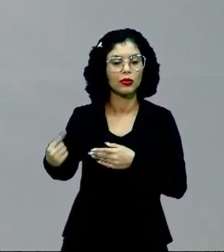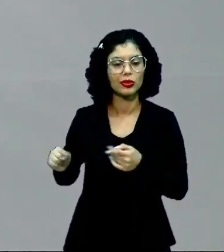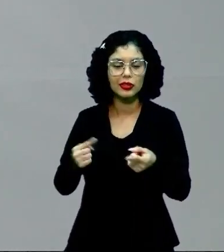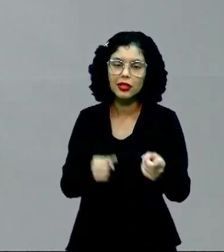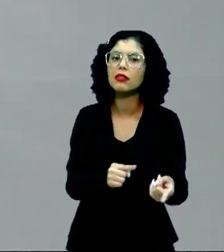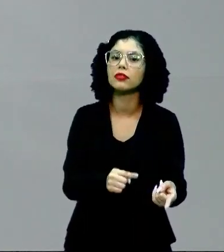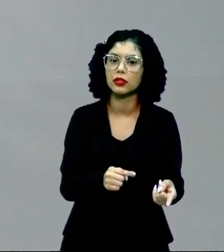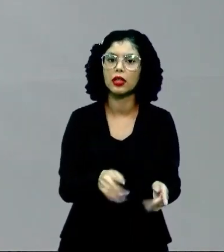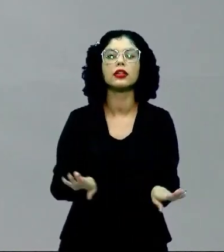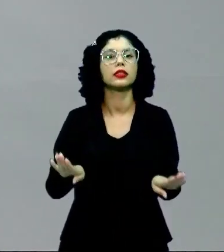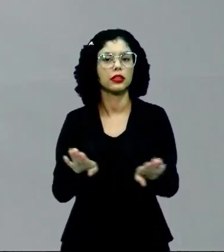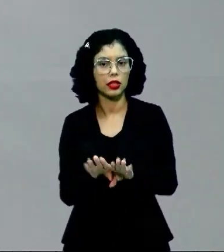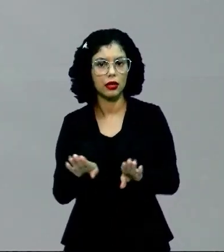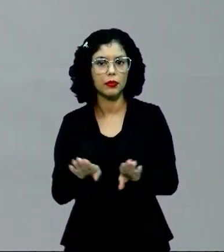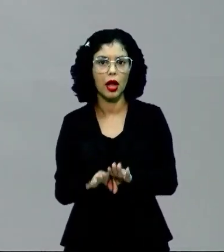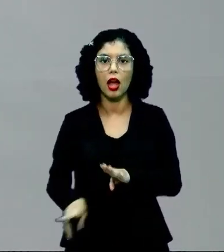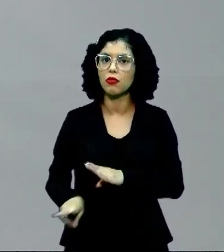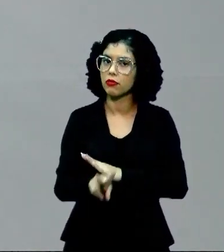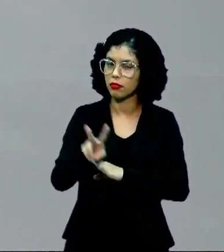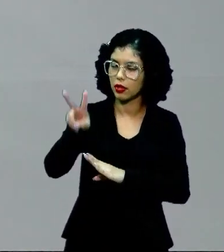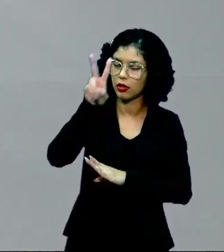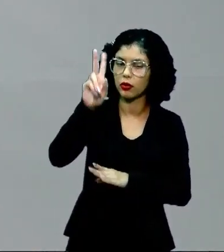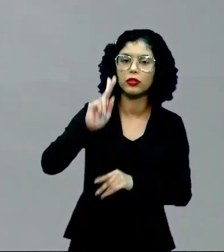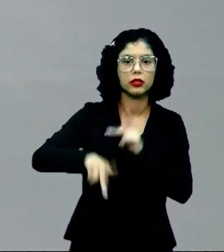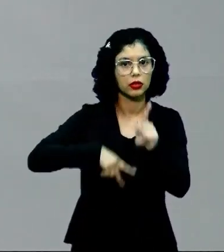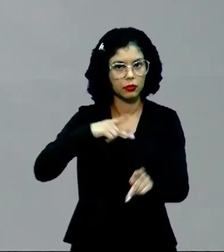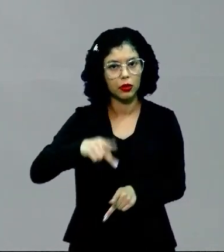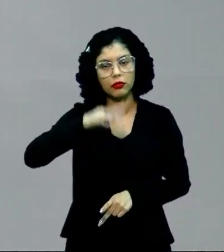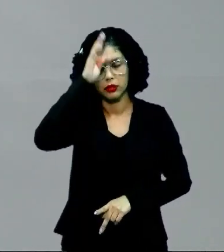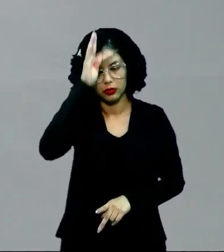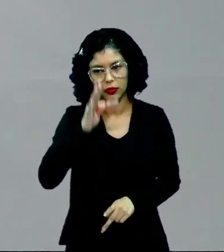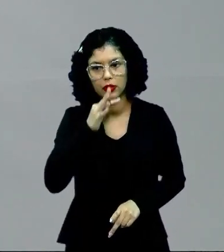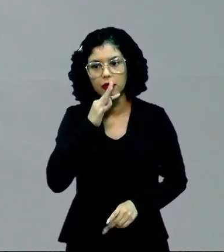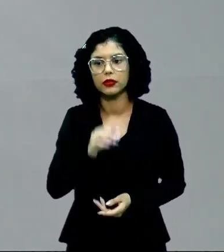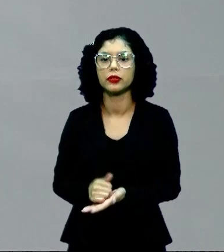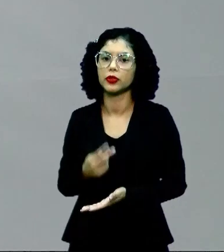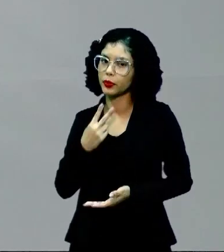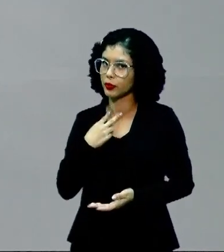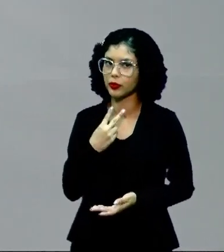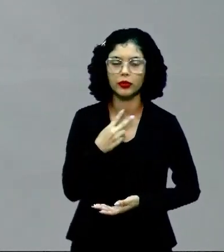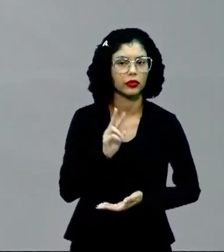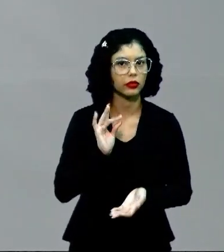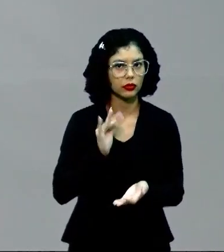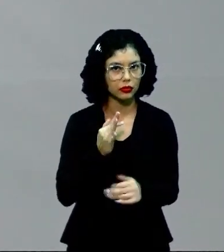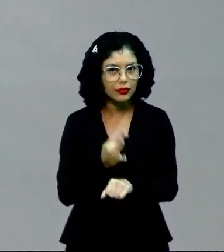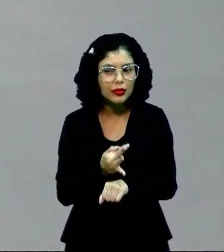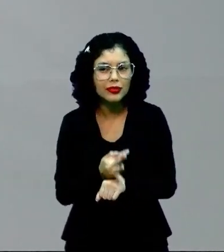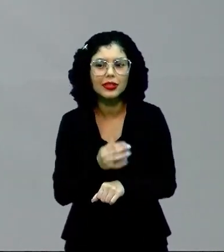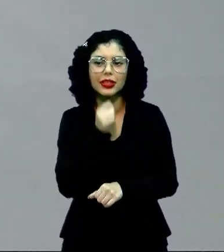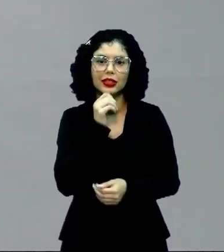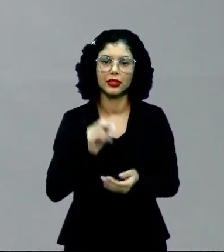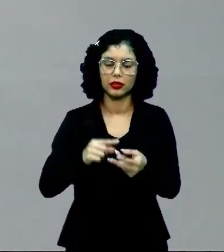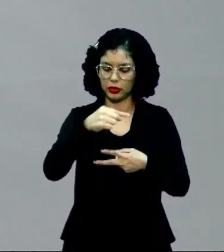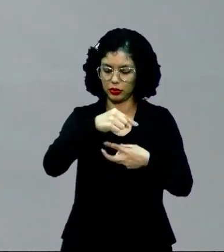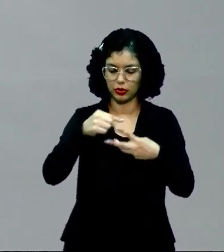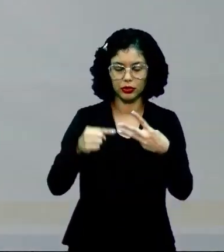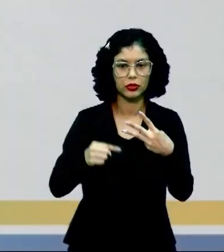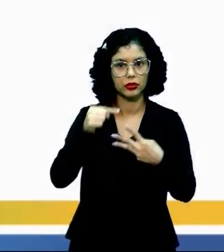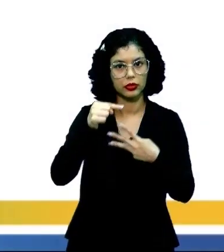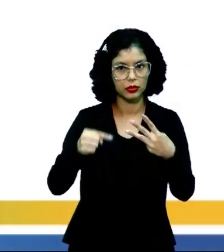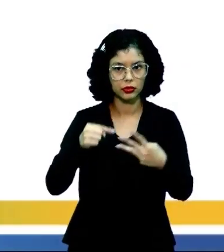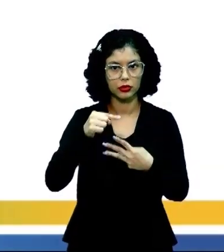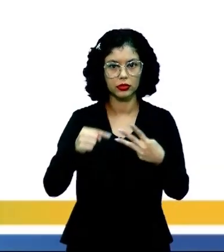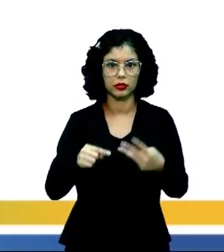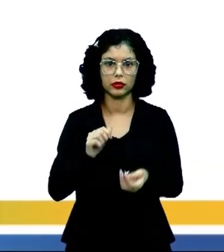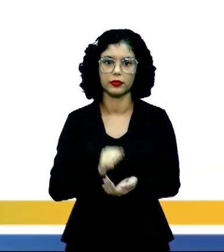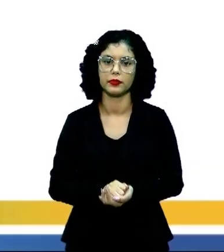desafios e para a valorização. O que não poderia faltar era esses 3